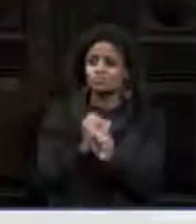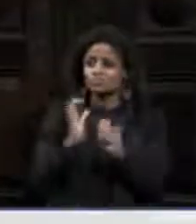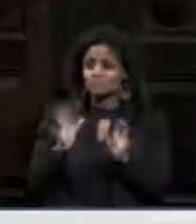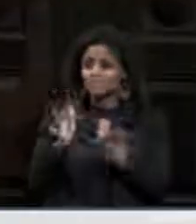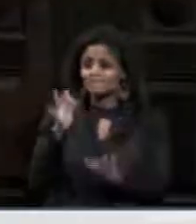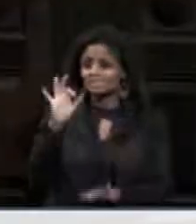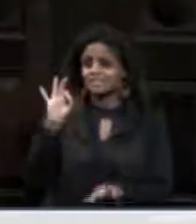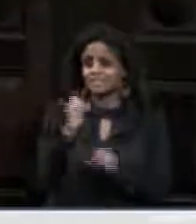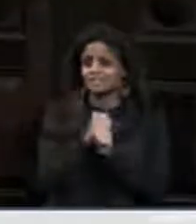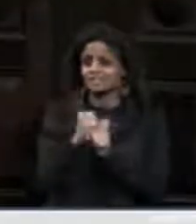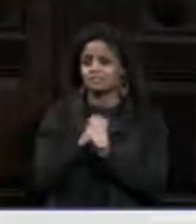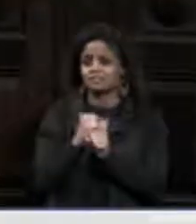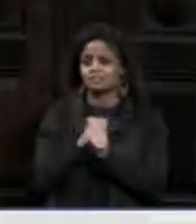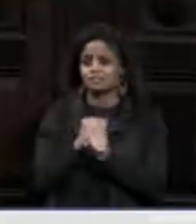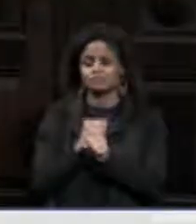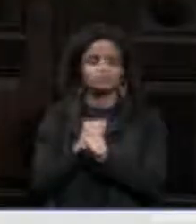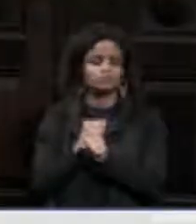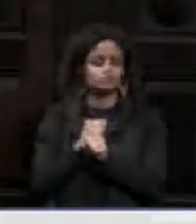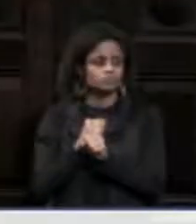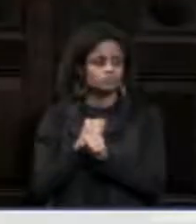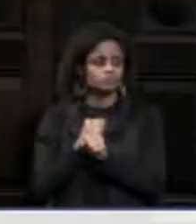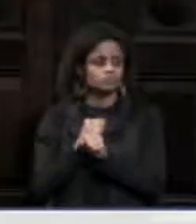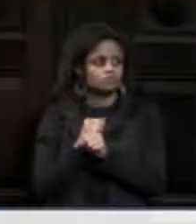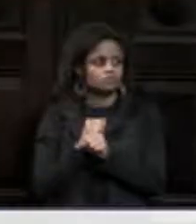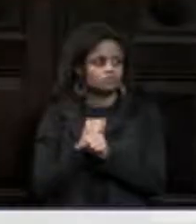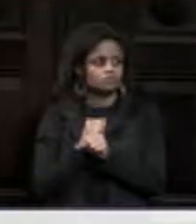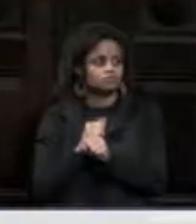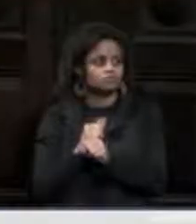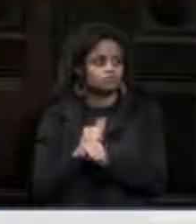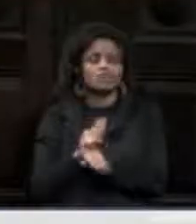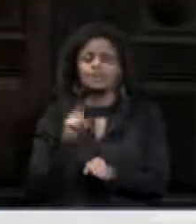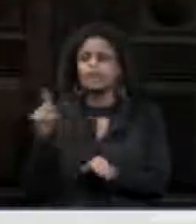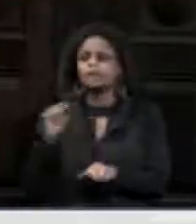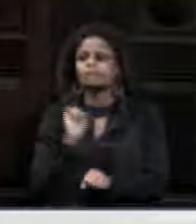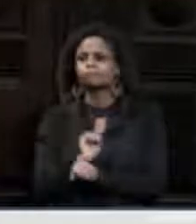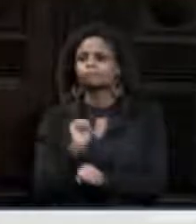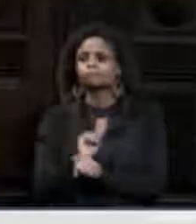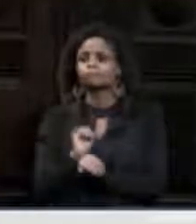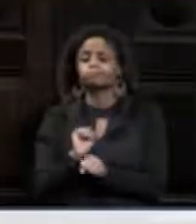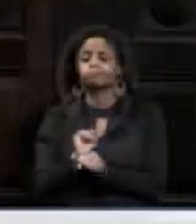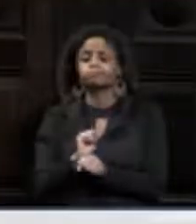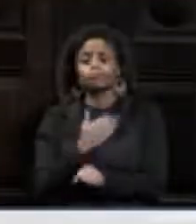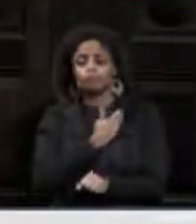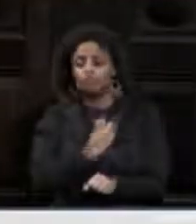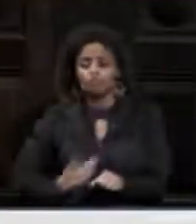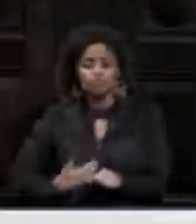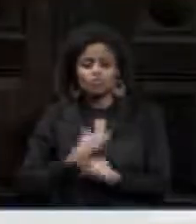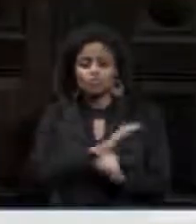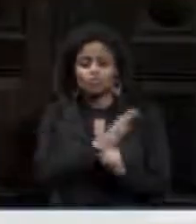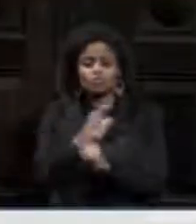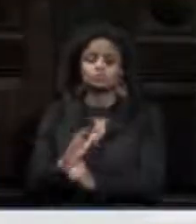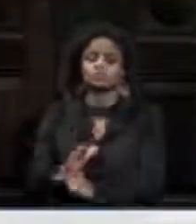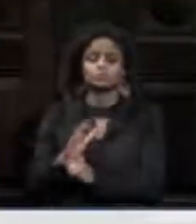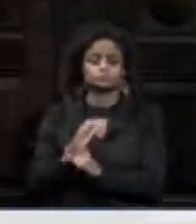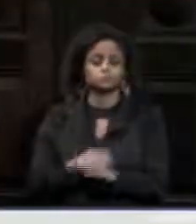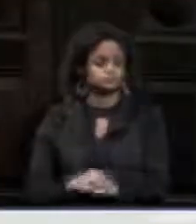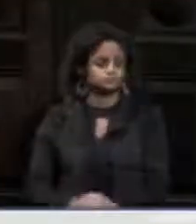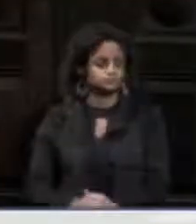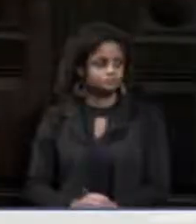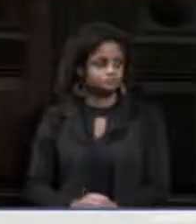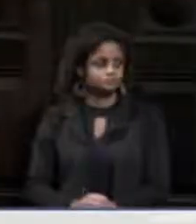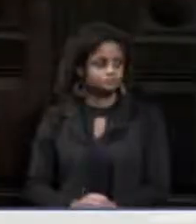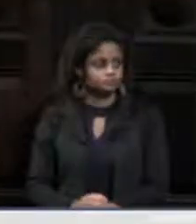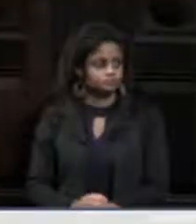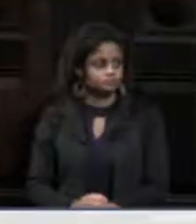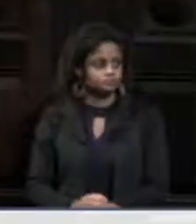de lixo, à espera de uma solução do Estado que interviu na vida dessas pessoas a partir